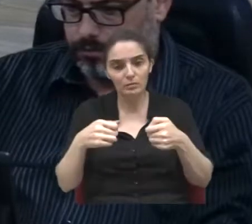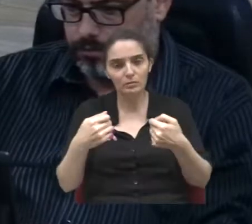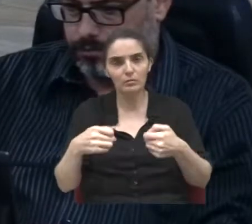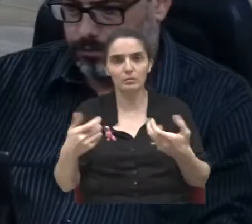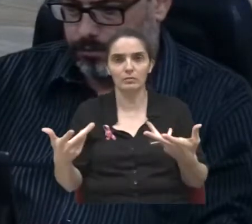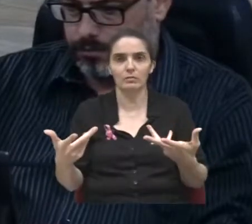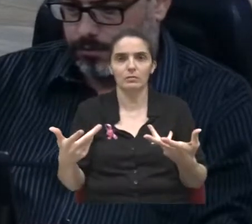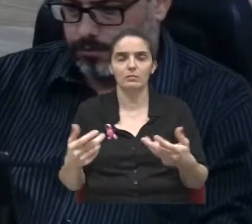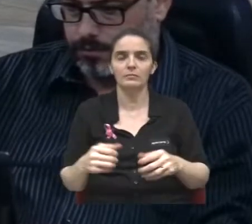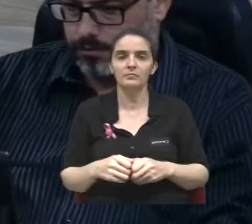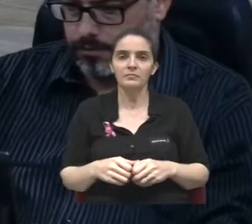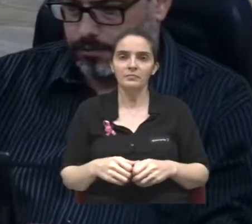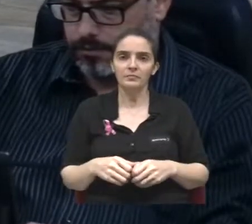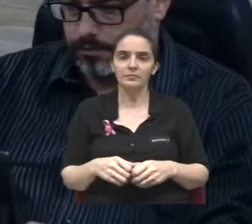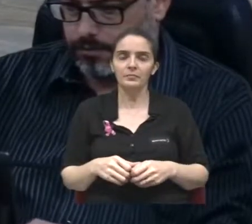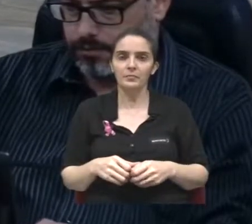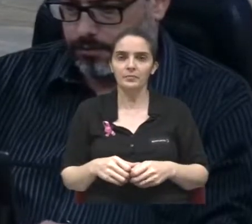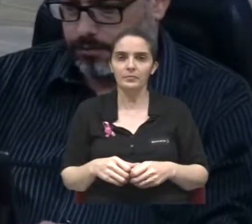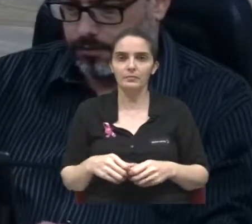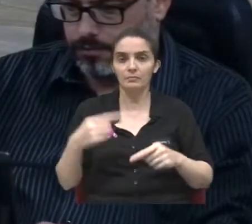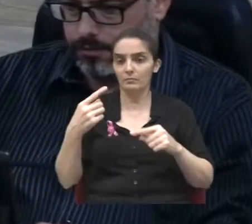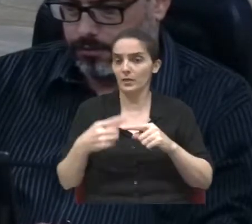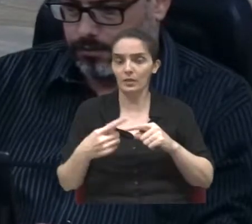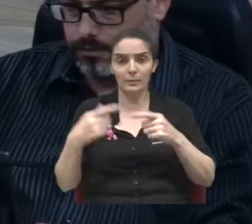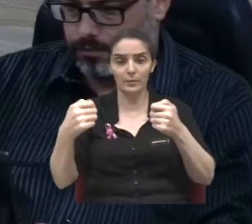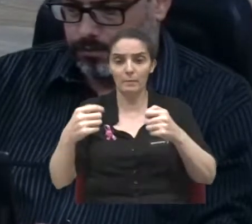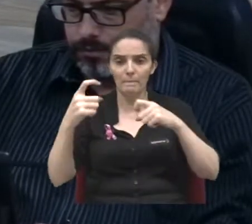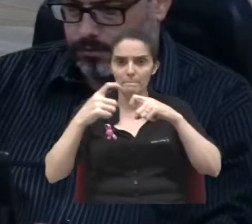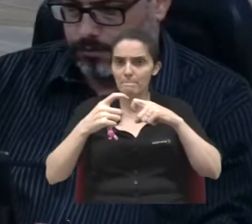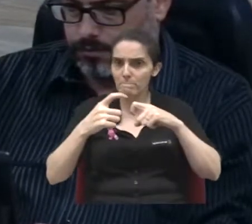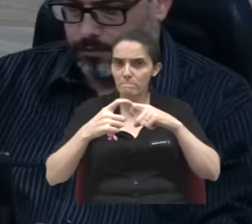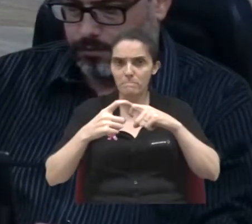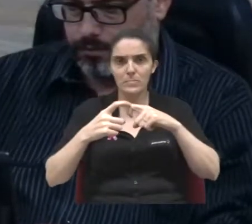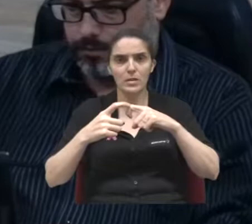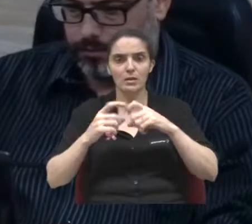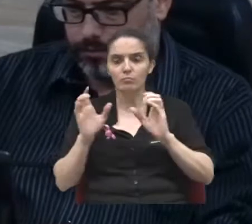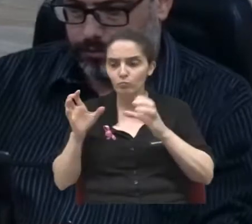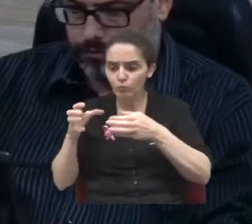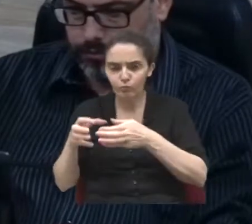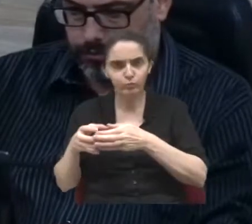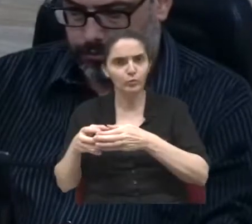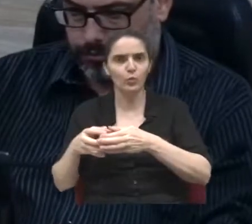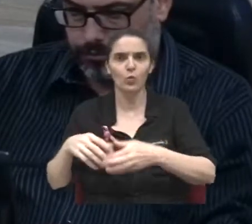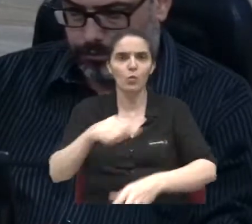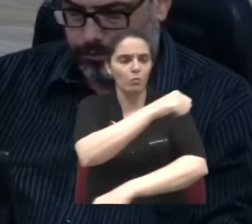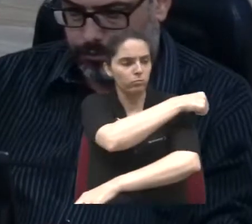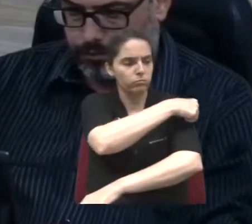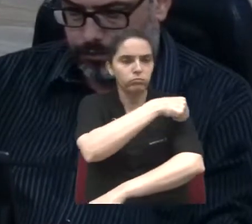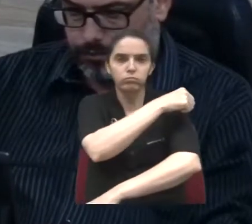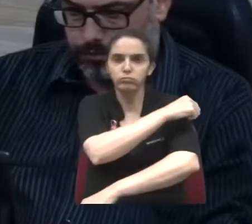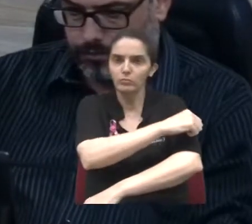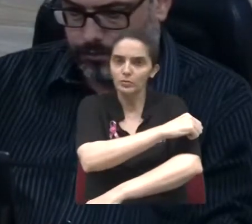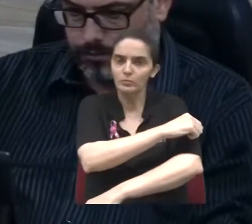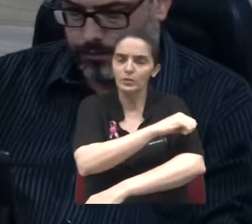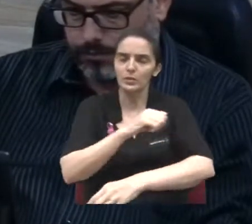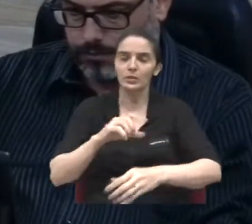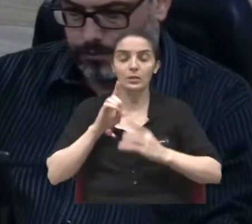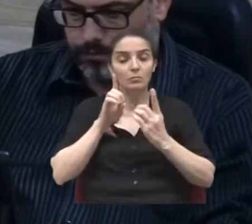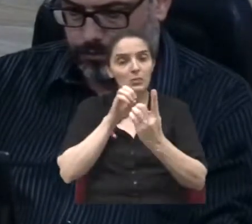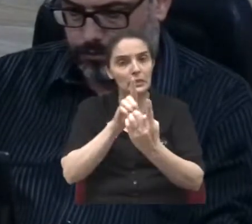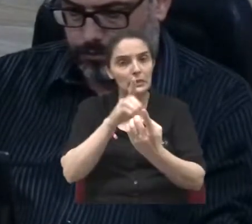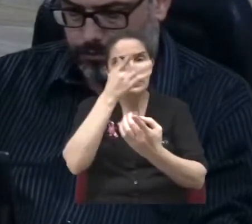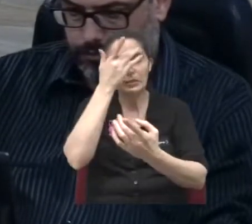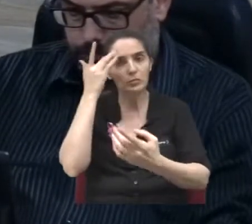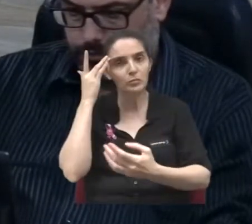estrutura tanto de médicos quanto de equipe, de enfermeiros, para poder atender essas pessoas que hoje,